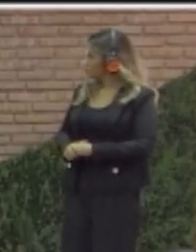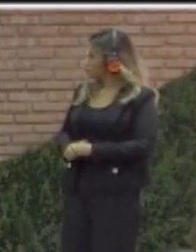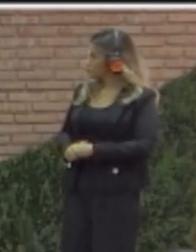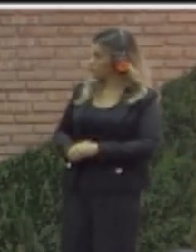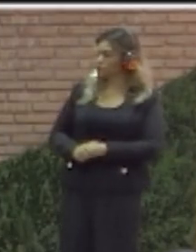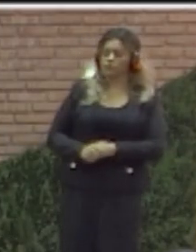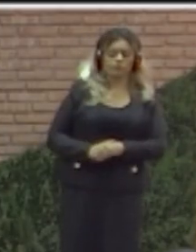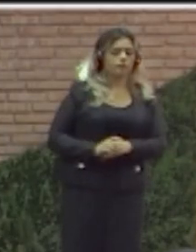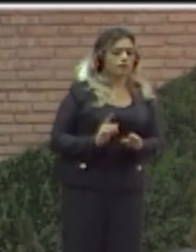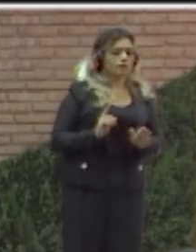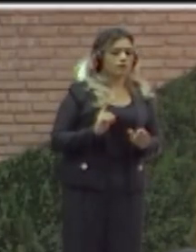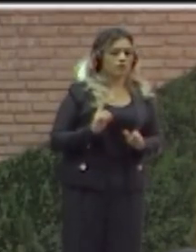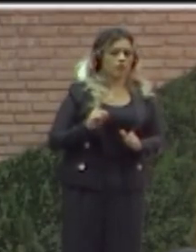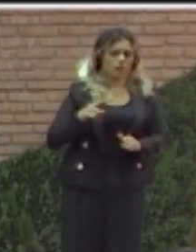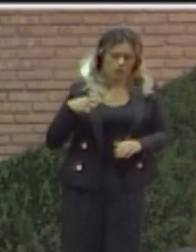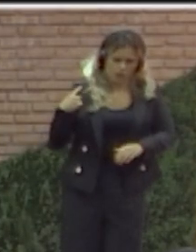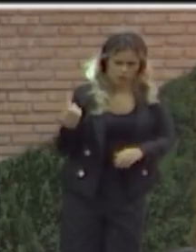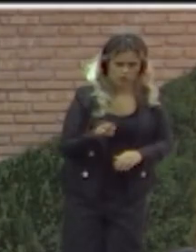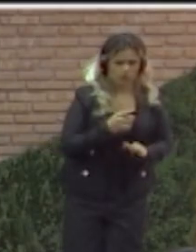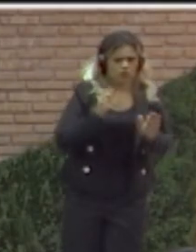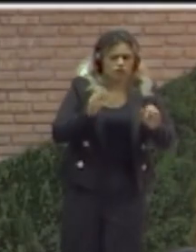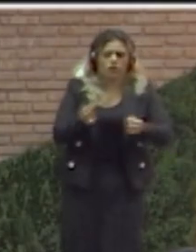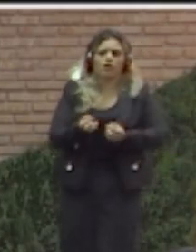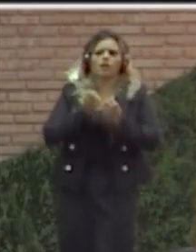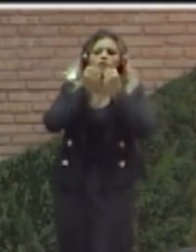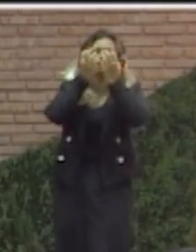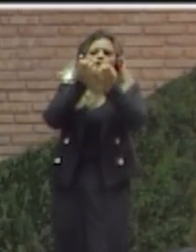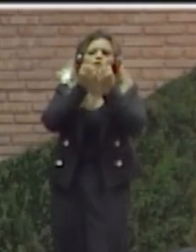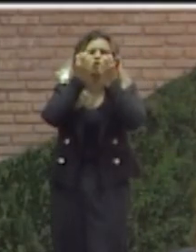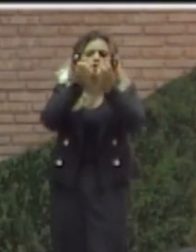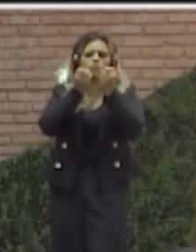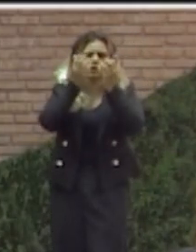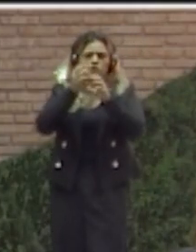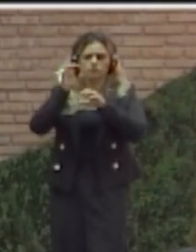A Macy, então, com toda essa informação disponível,